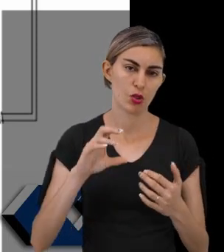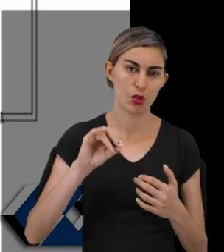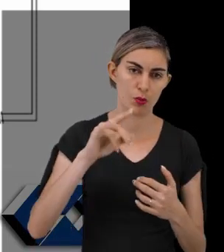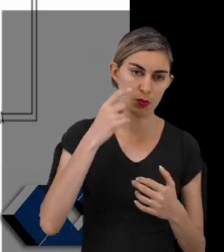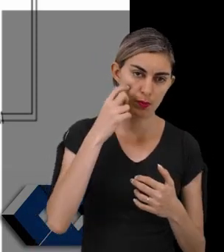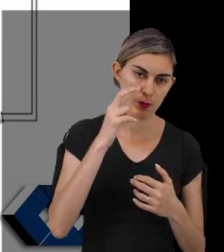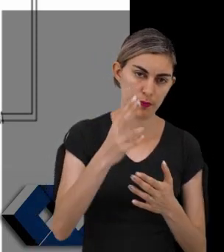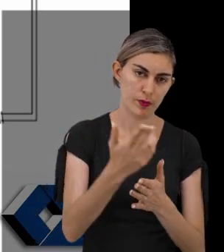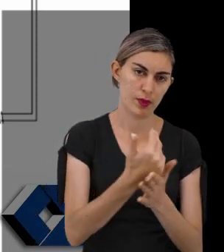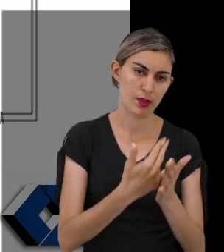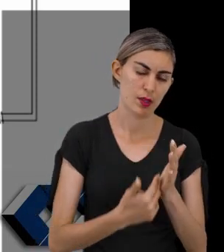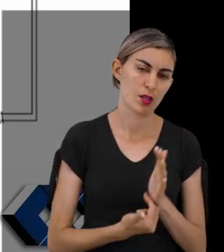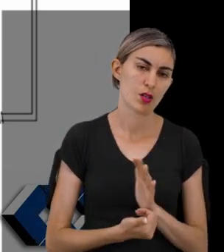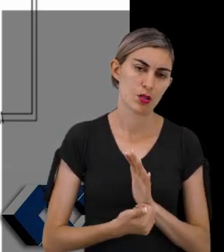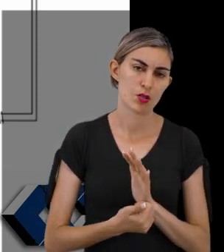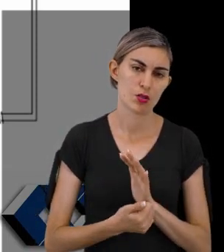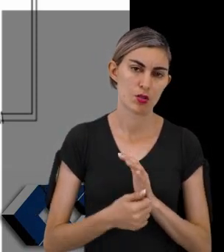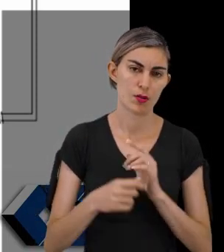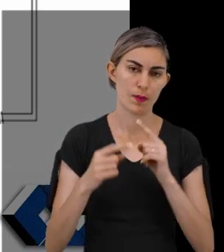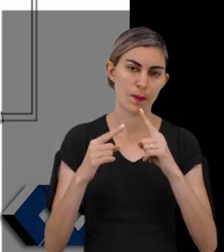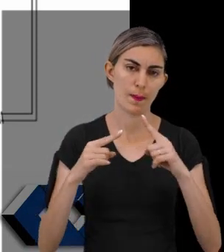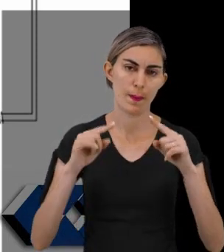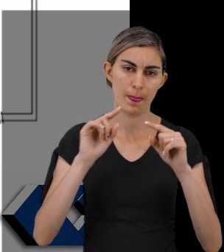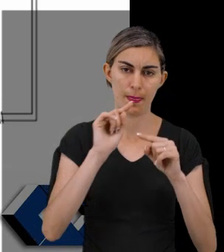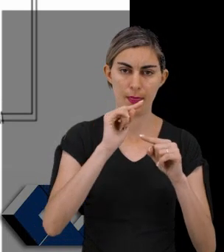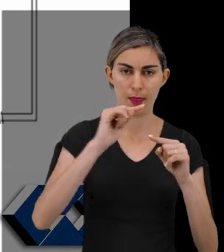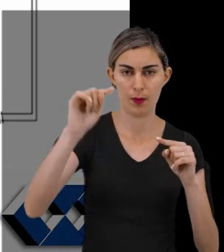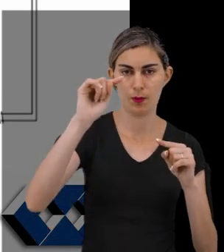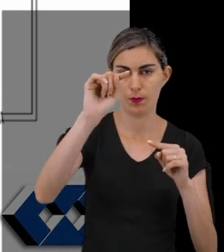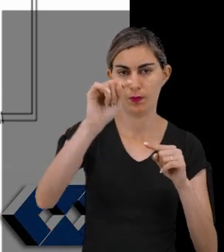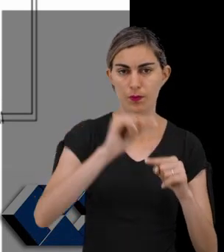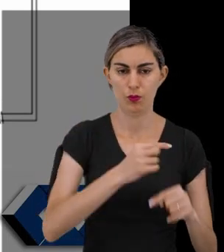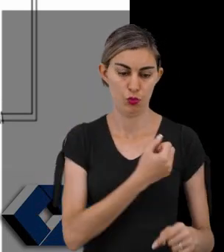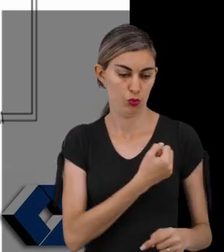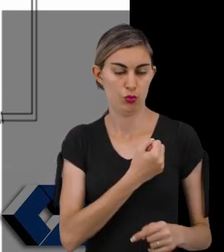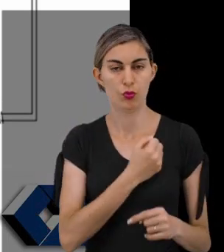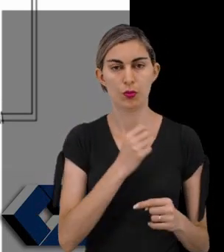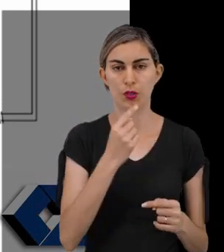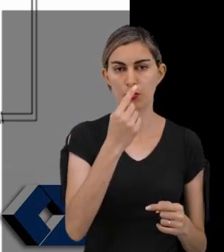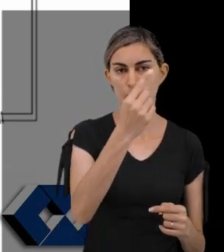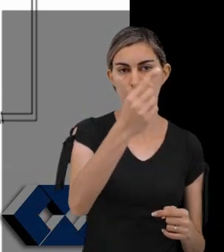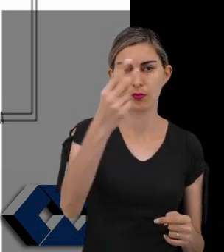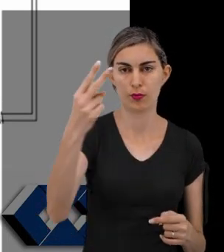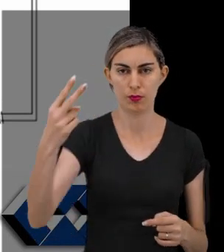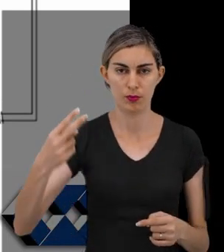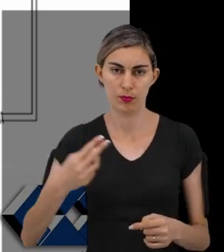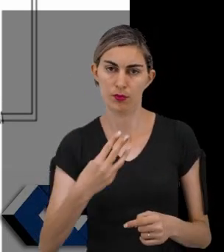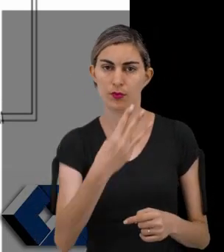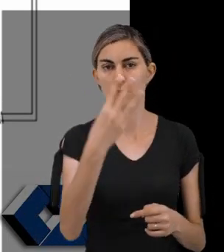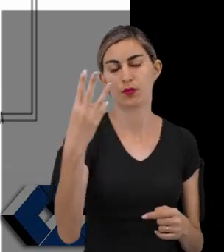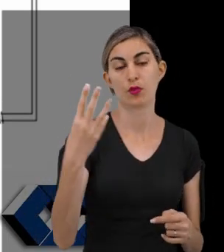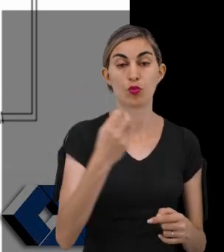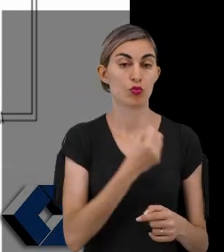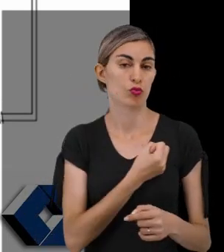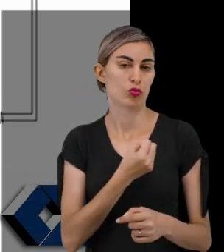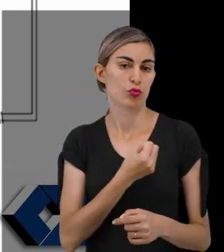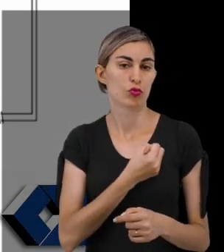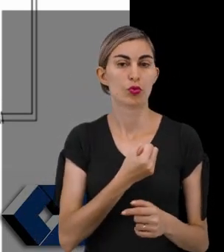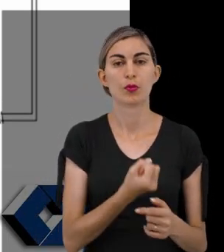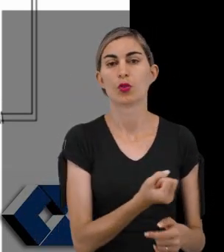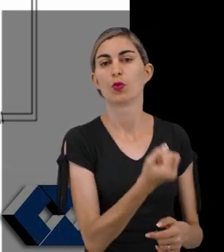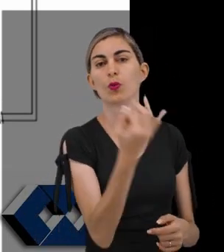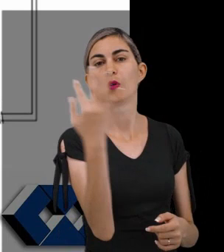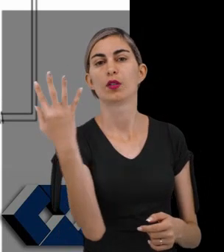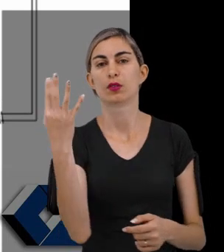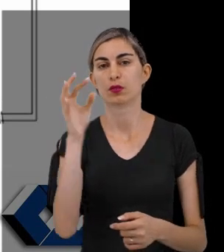nessa planta que os pontos eles estão numerados, né? Isso aqui basicamente são o número, né, a quantidade